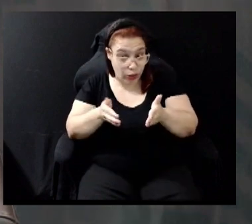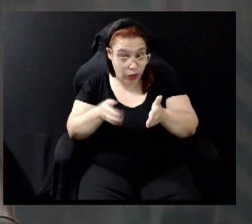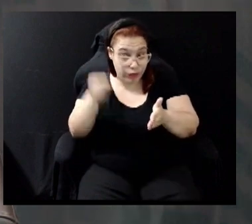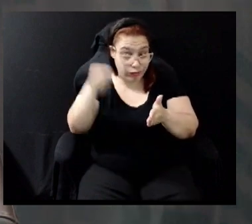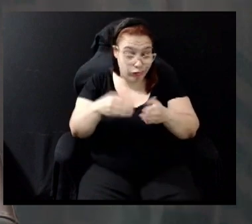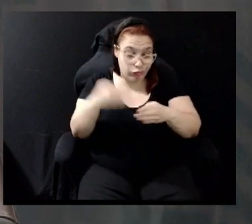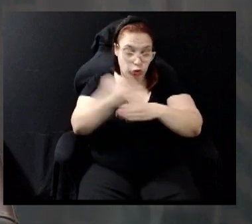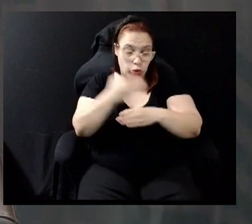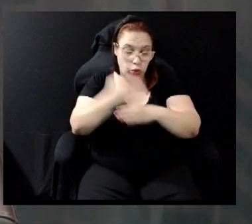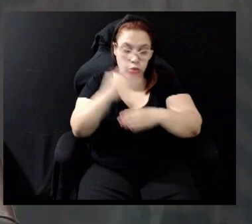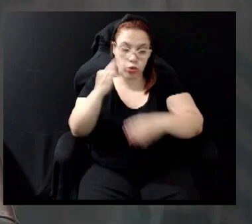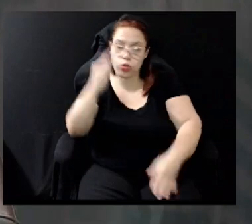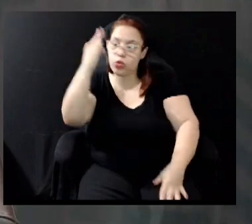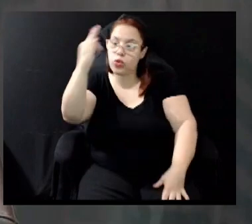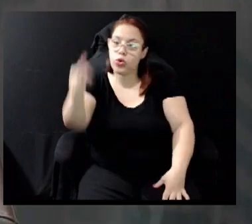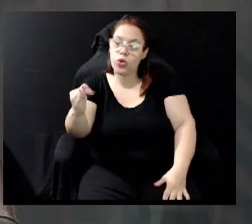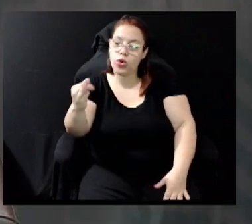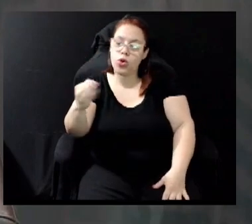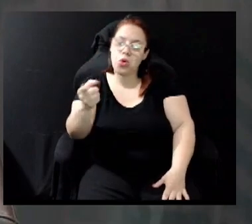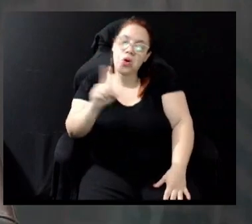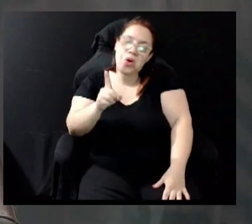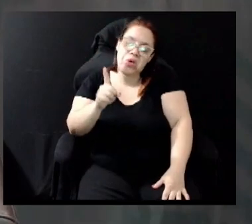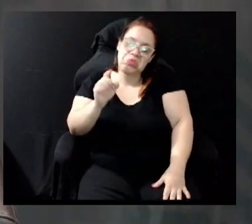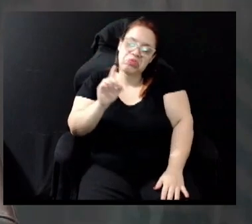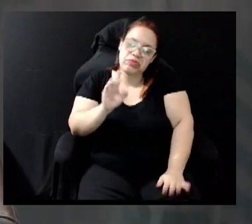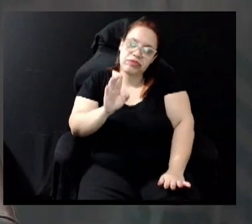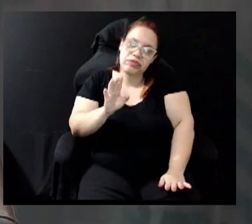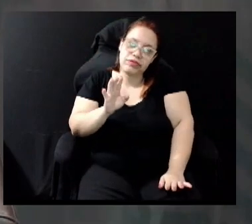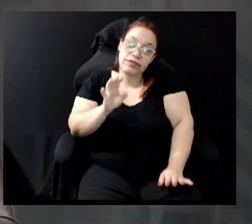se você estiver aqui ou não, e dá uma pitadinha ali no